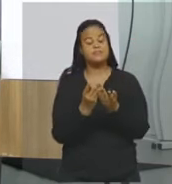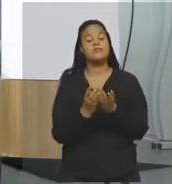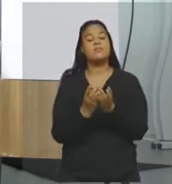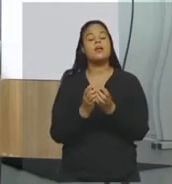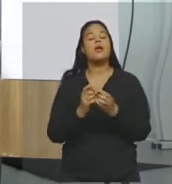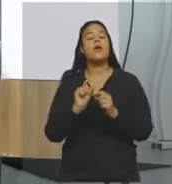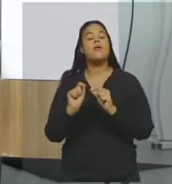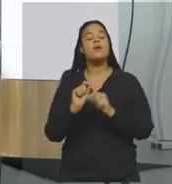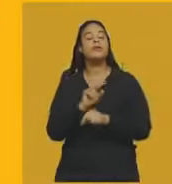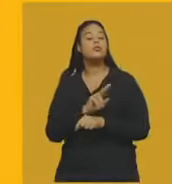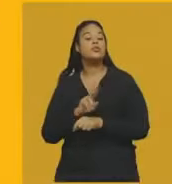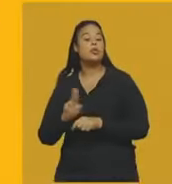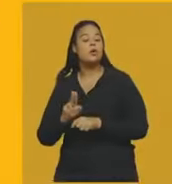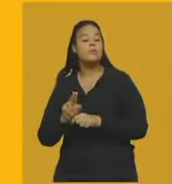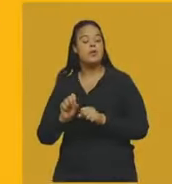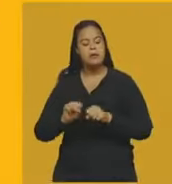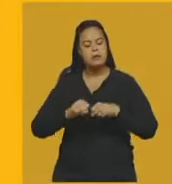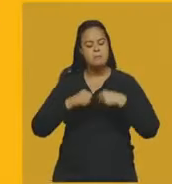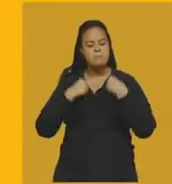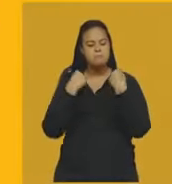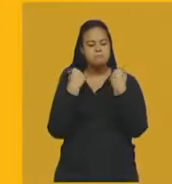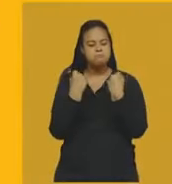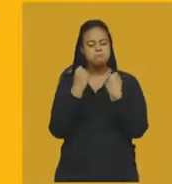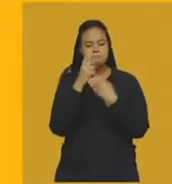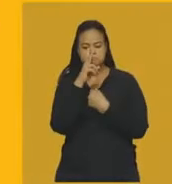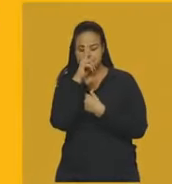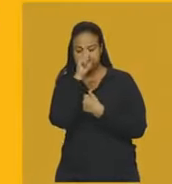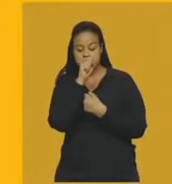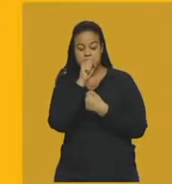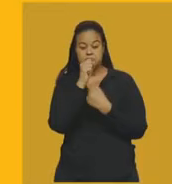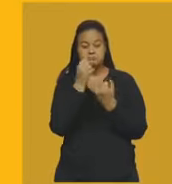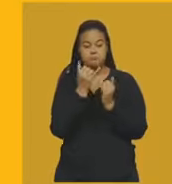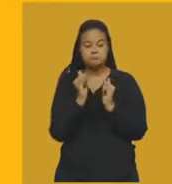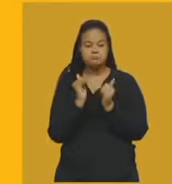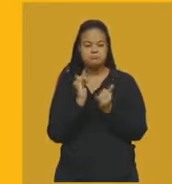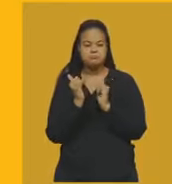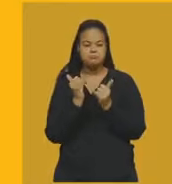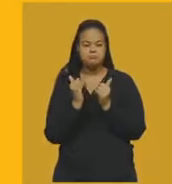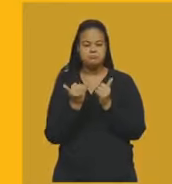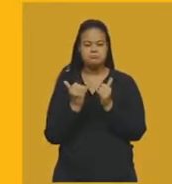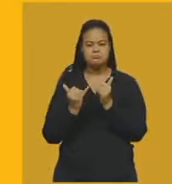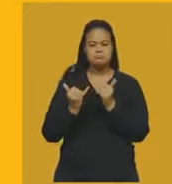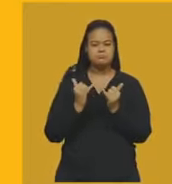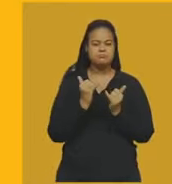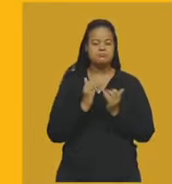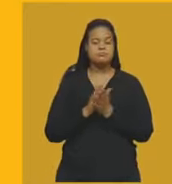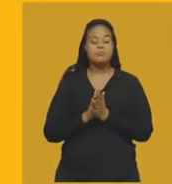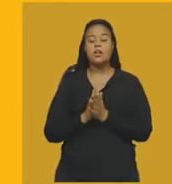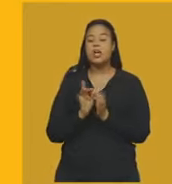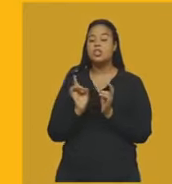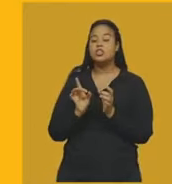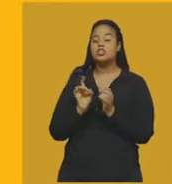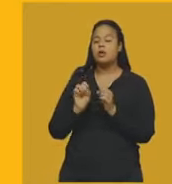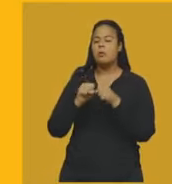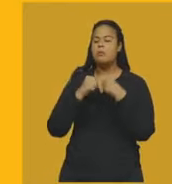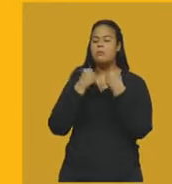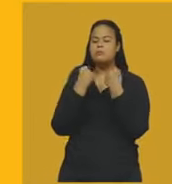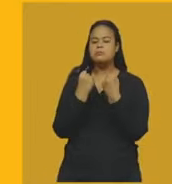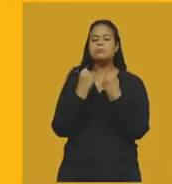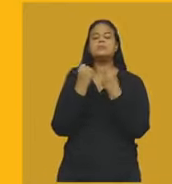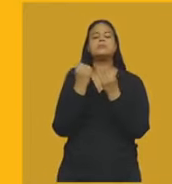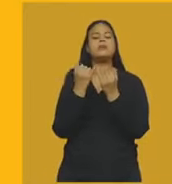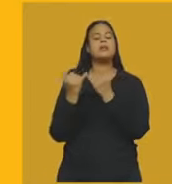grandeza chamada de potência elétrica. Na verdade, não existe apenas potência elétrica, existem